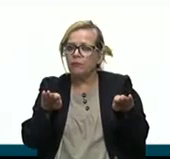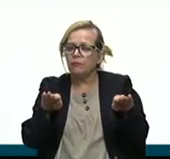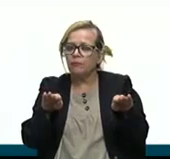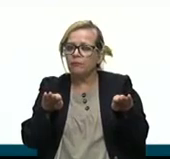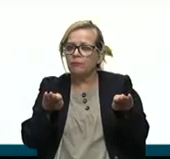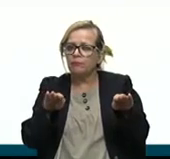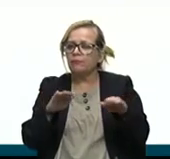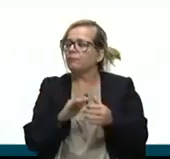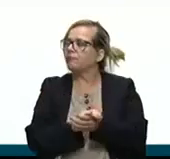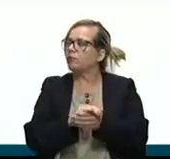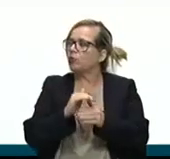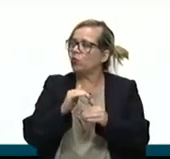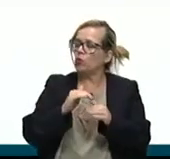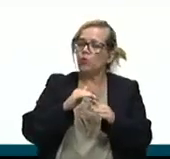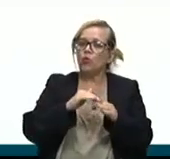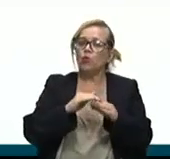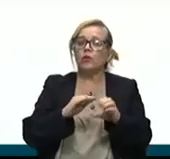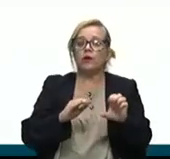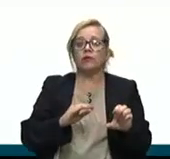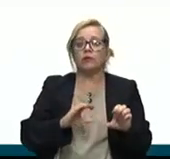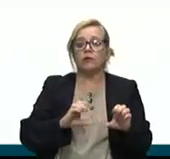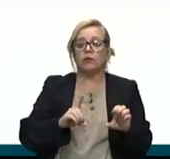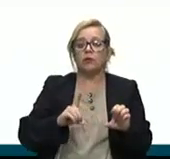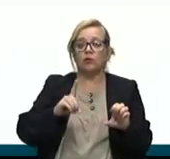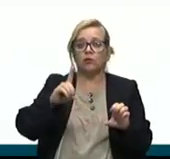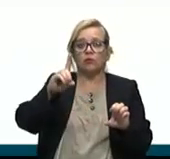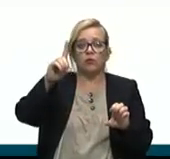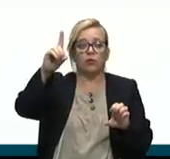crescente, que cresce aí da esquerda para a direita.